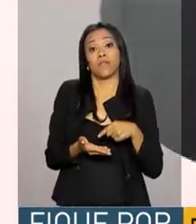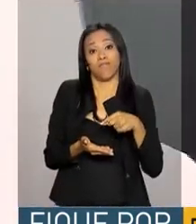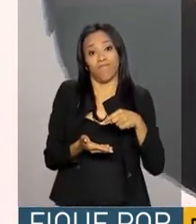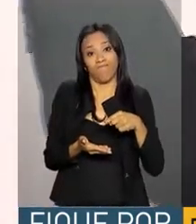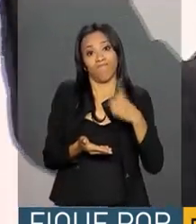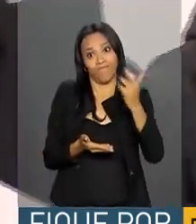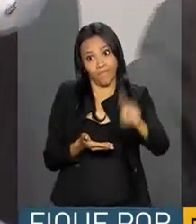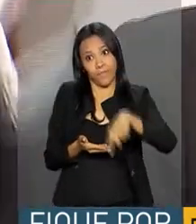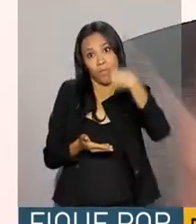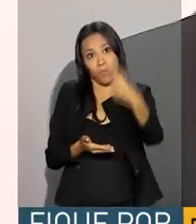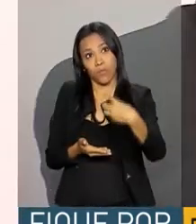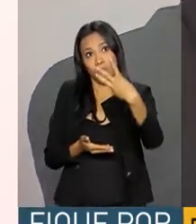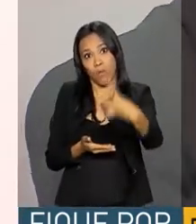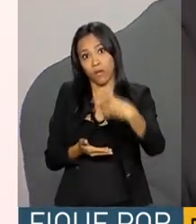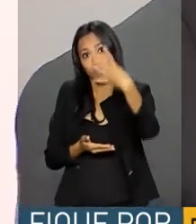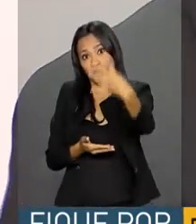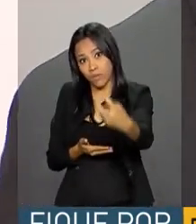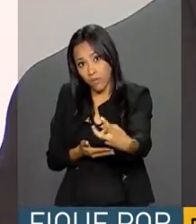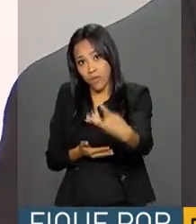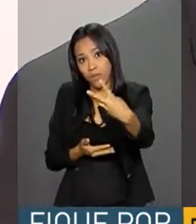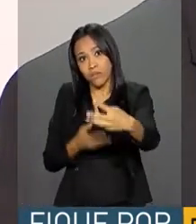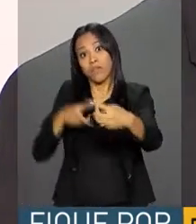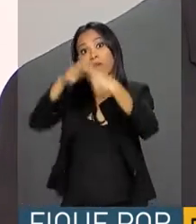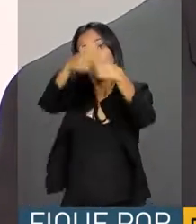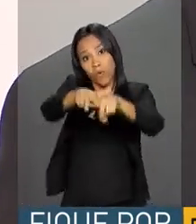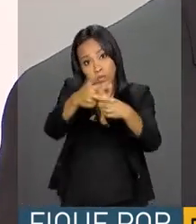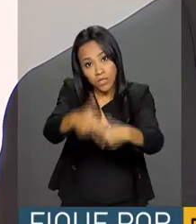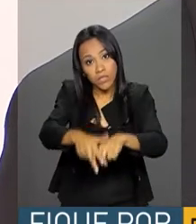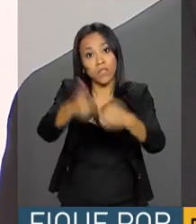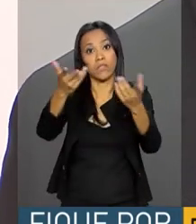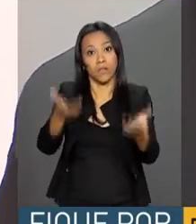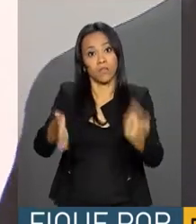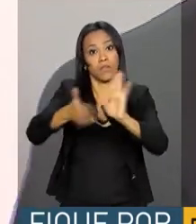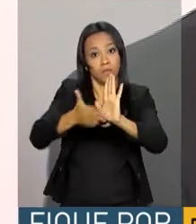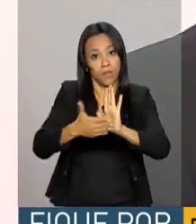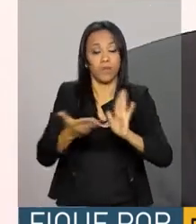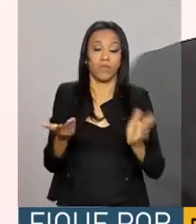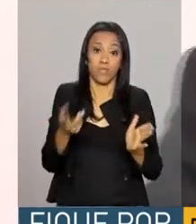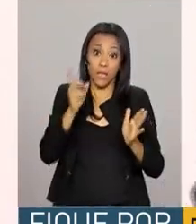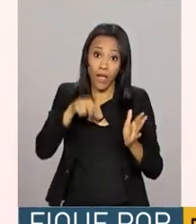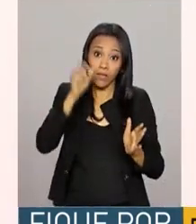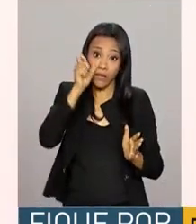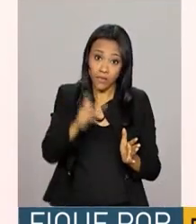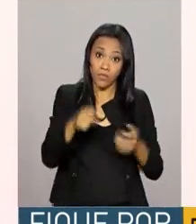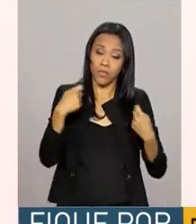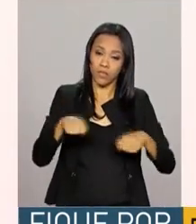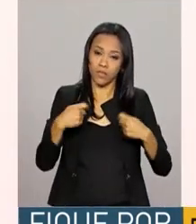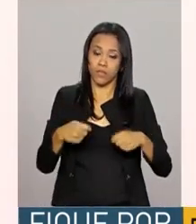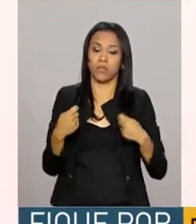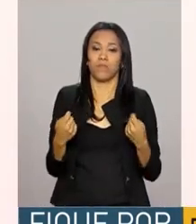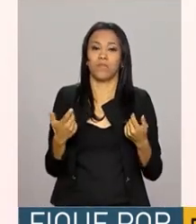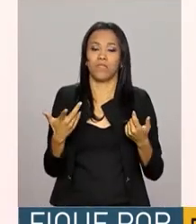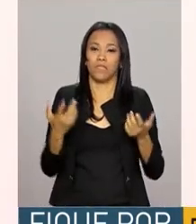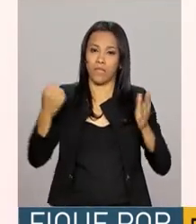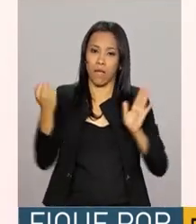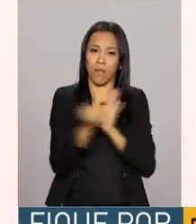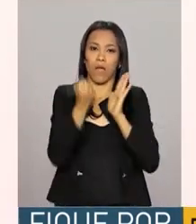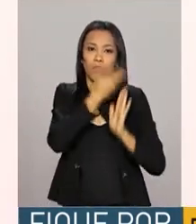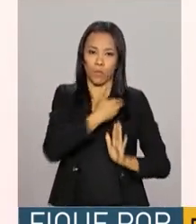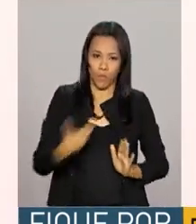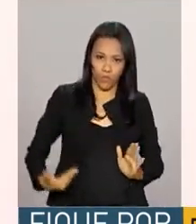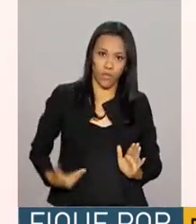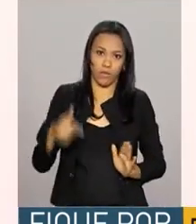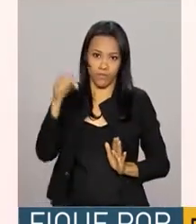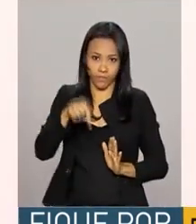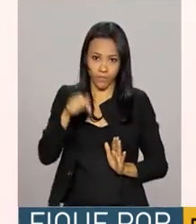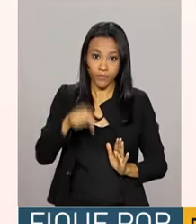depois daqui 34 fazer uma nova atualização e isso vai ser importante nós possamos deixar sua marca do governo porque nós estamos